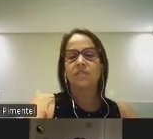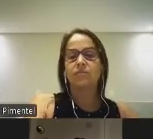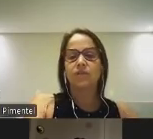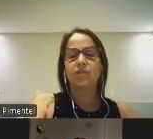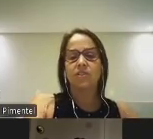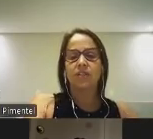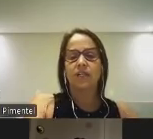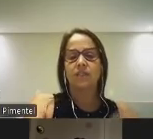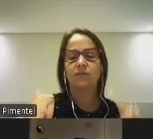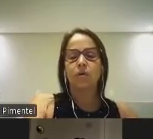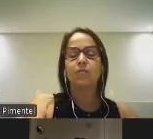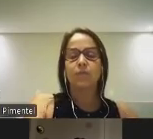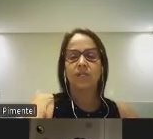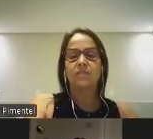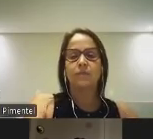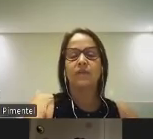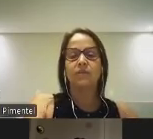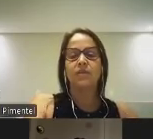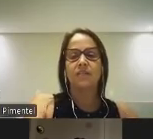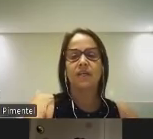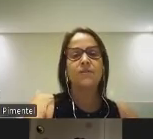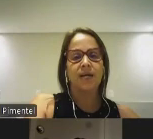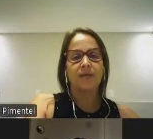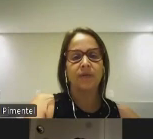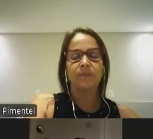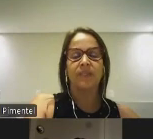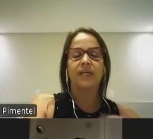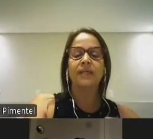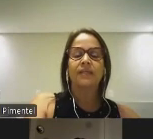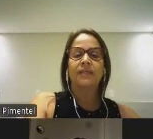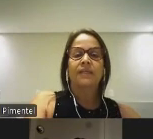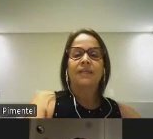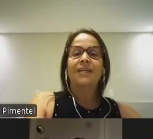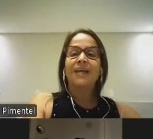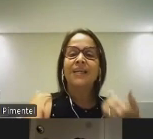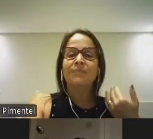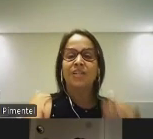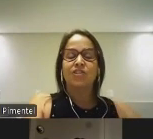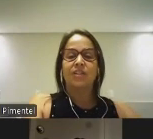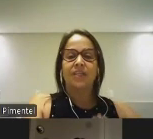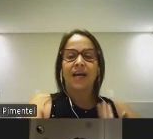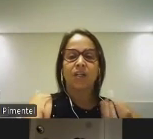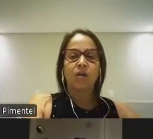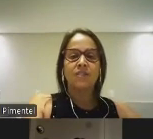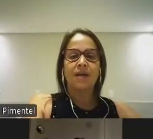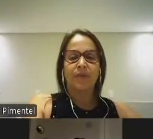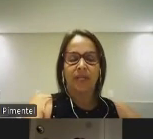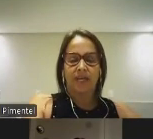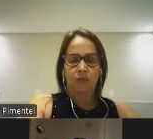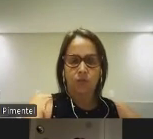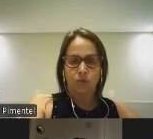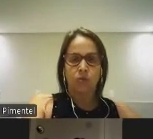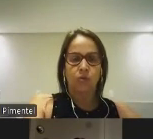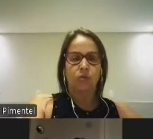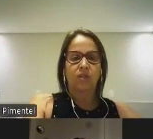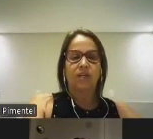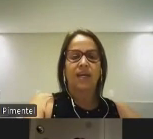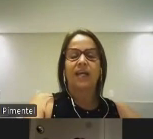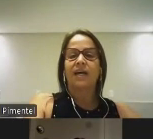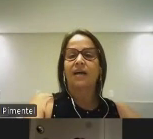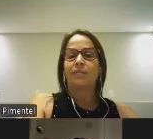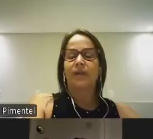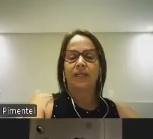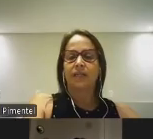desse processo neurodegenerativo, como, por exemplo, na doença de Alzheimer, né? E aí, minha gente, a nossa apneia do